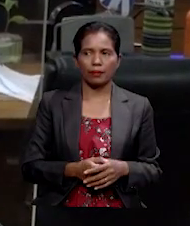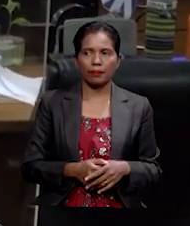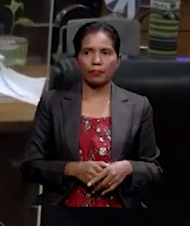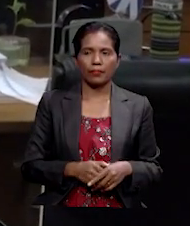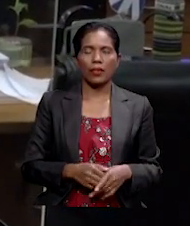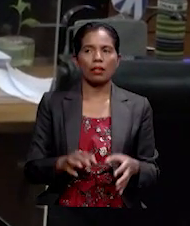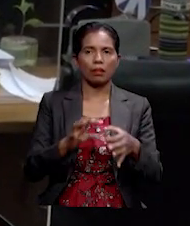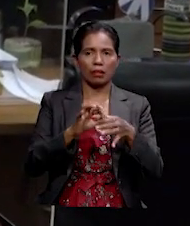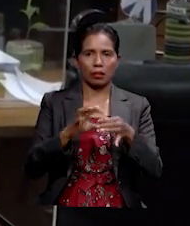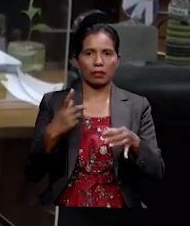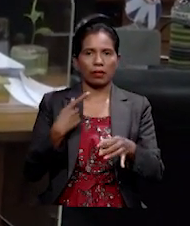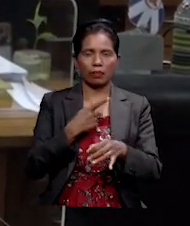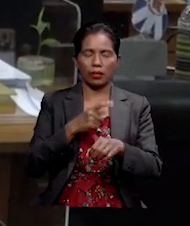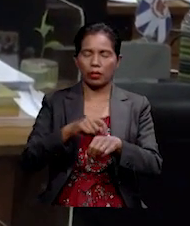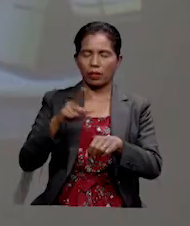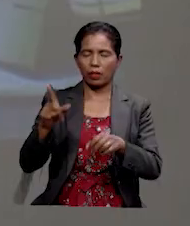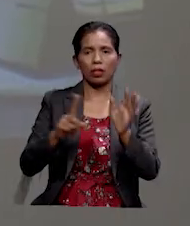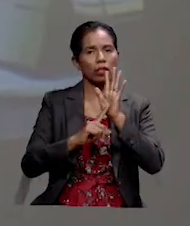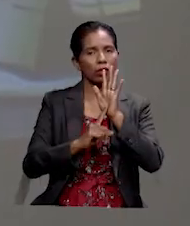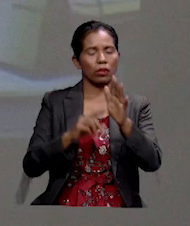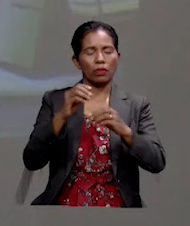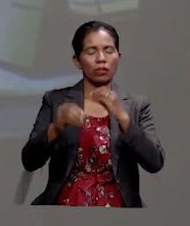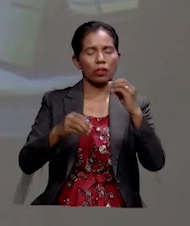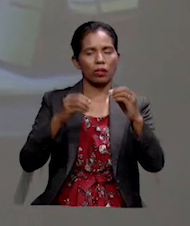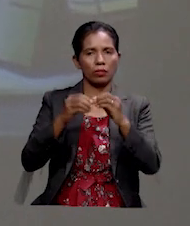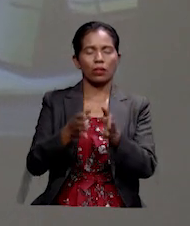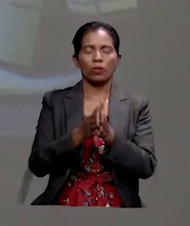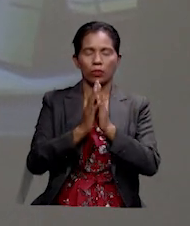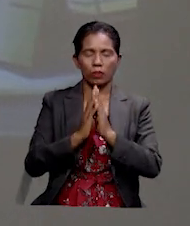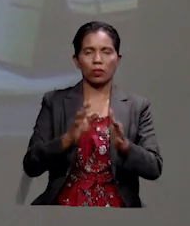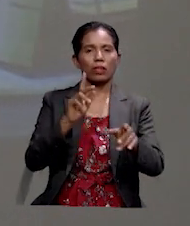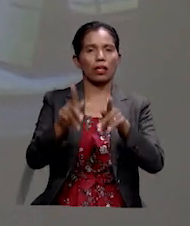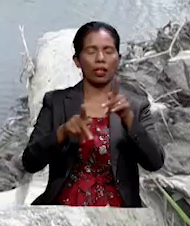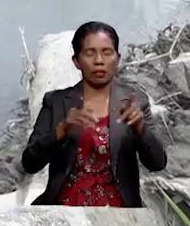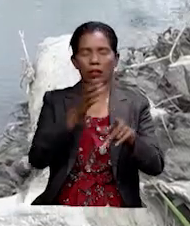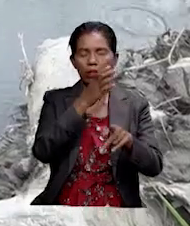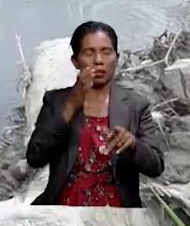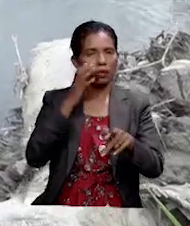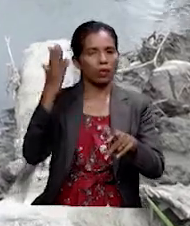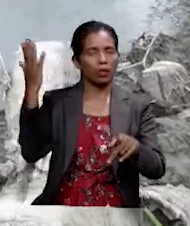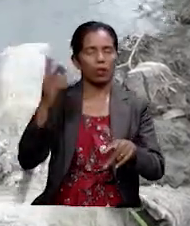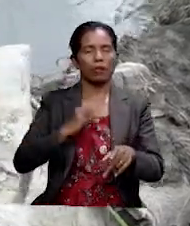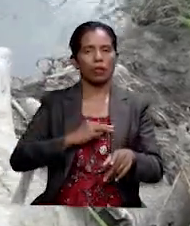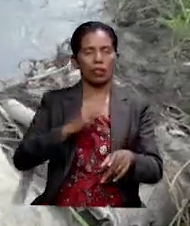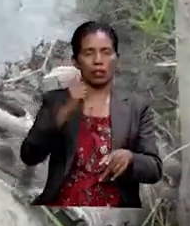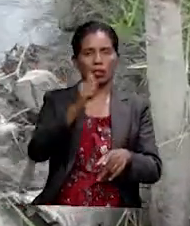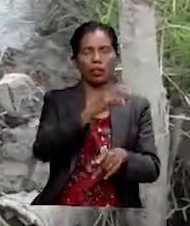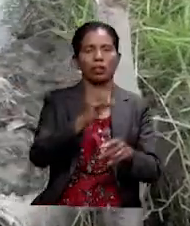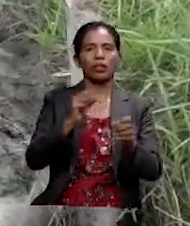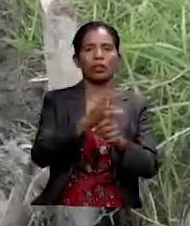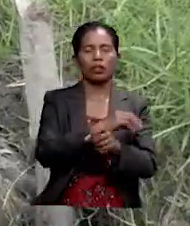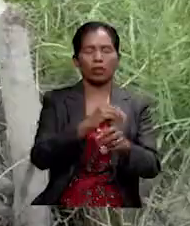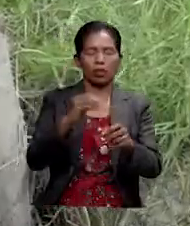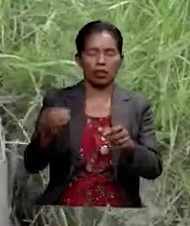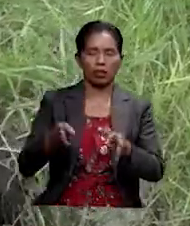Membro do Parlamento Nacional, a toa questão, né? Relaciona a exigência do seu povo agricultor Sira e Maliana 2, suco mesmo, também irrigação,